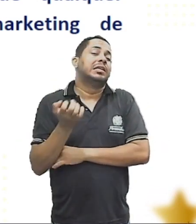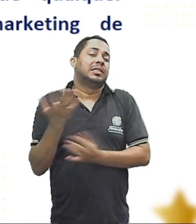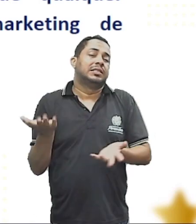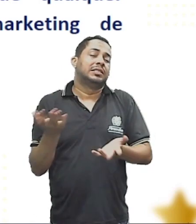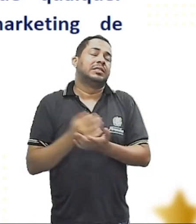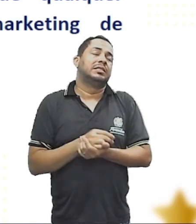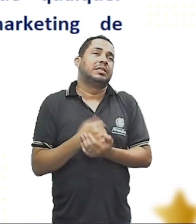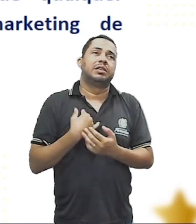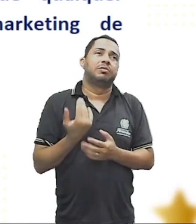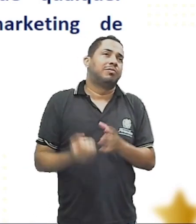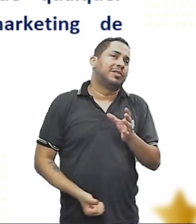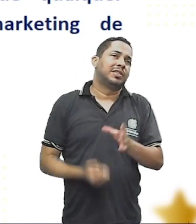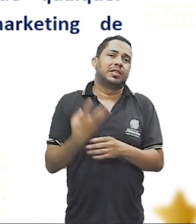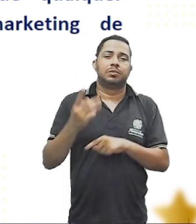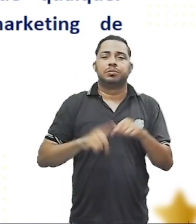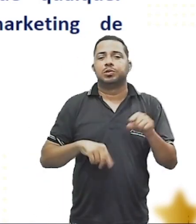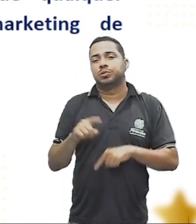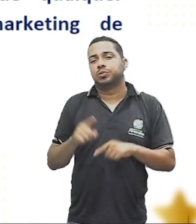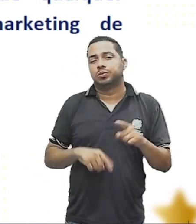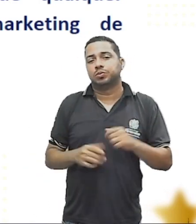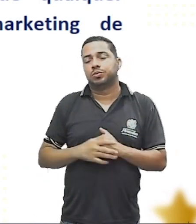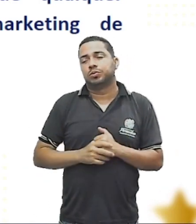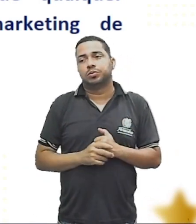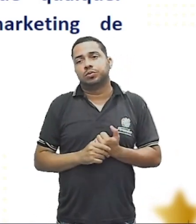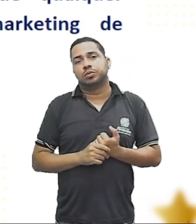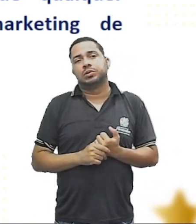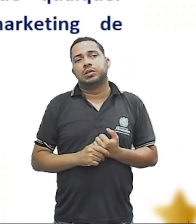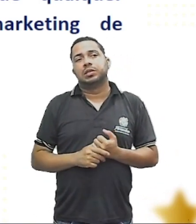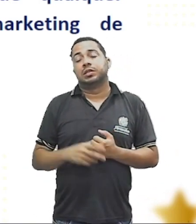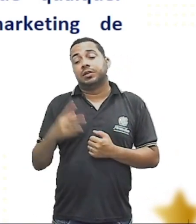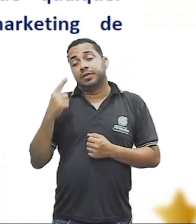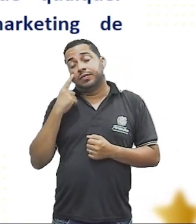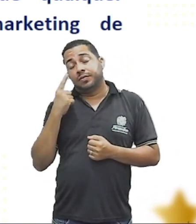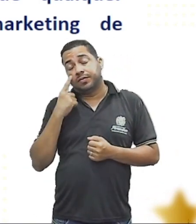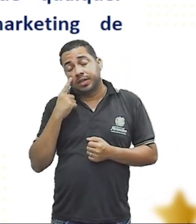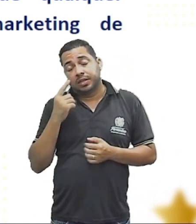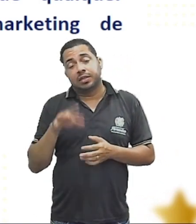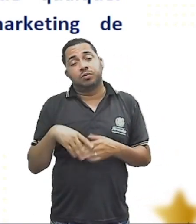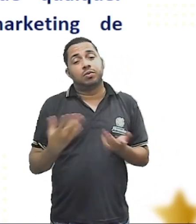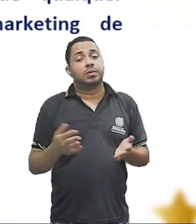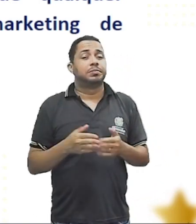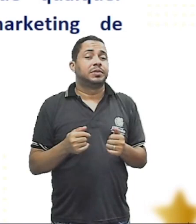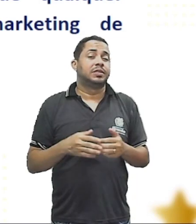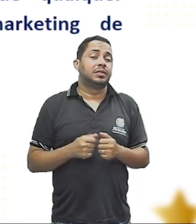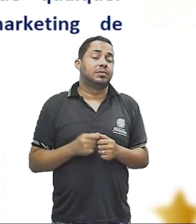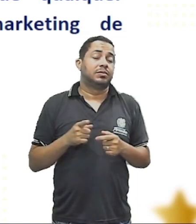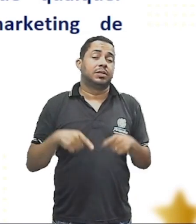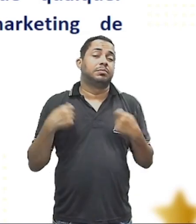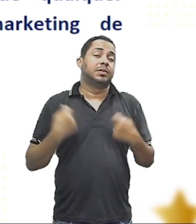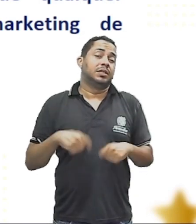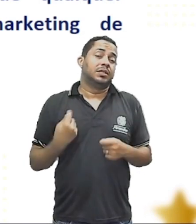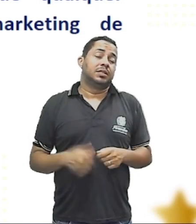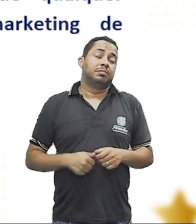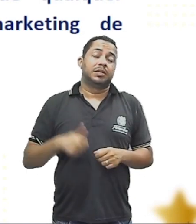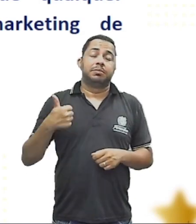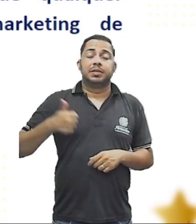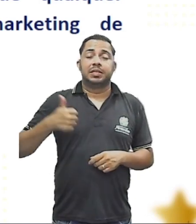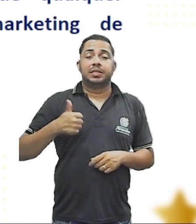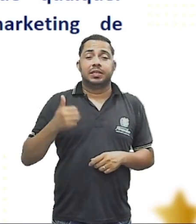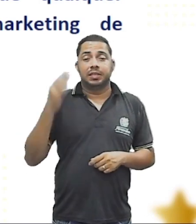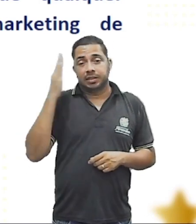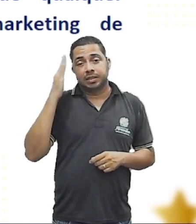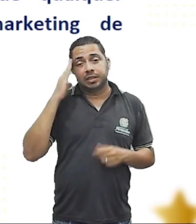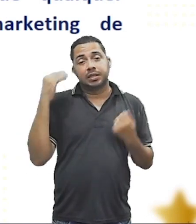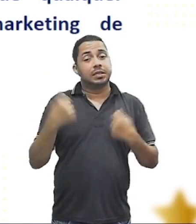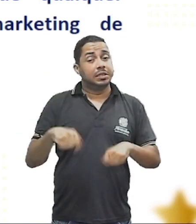história de eu vou criar um produto e ver qual é a demanda. Você precisa primeiro entender a